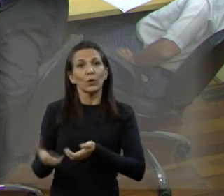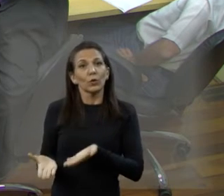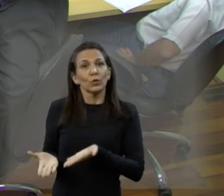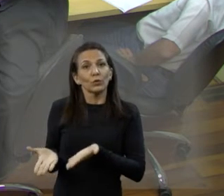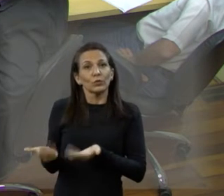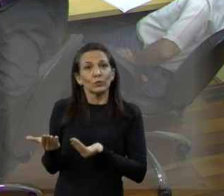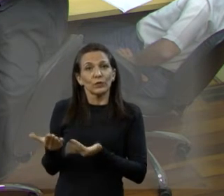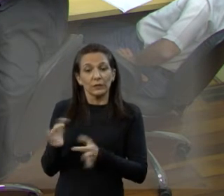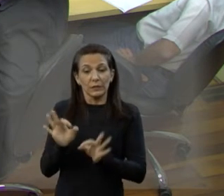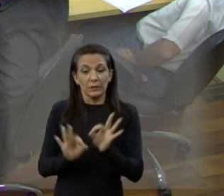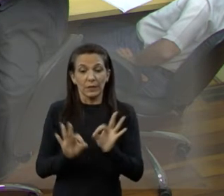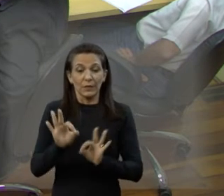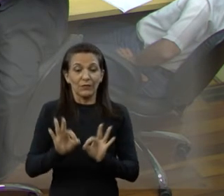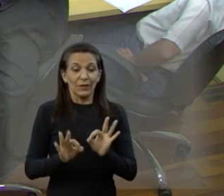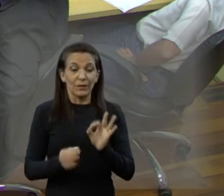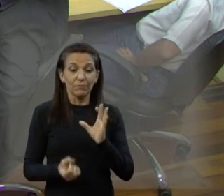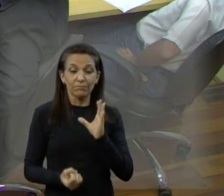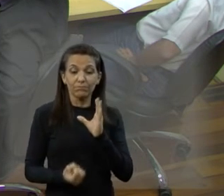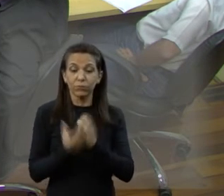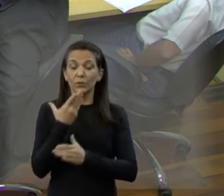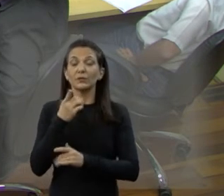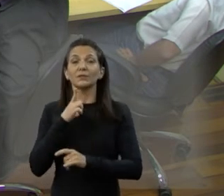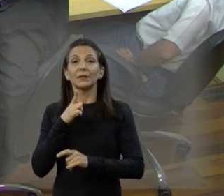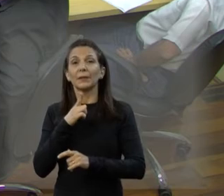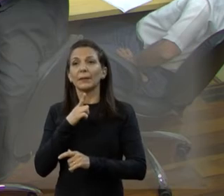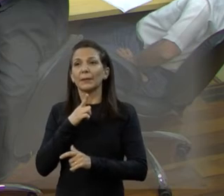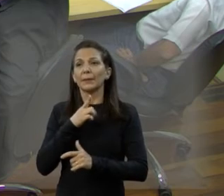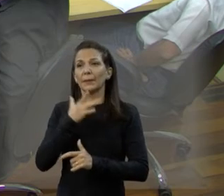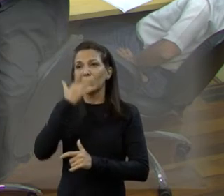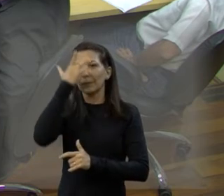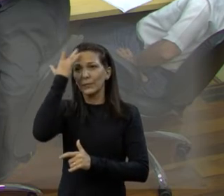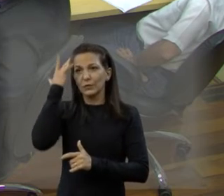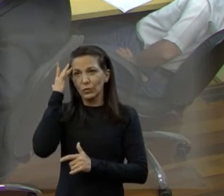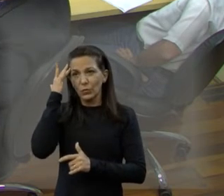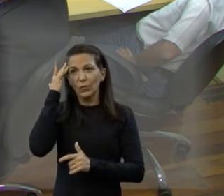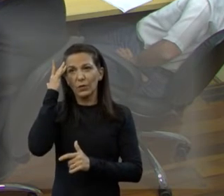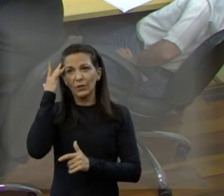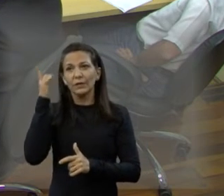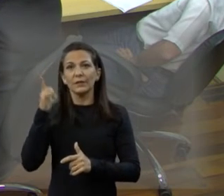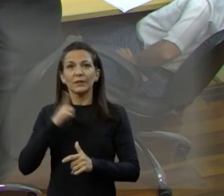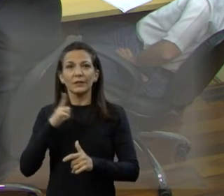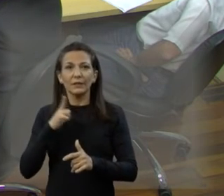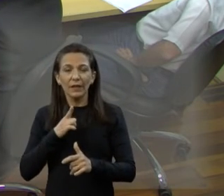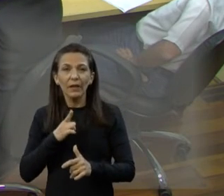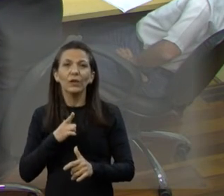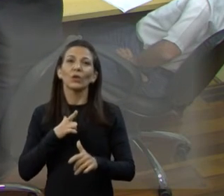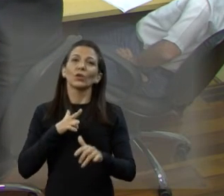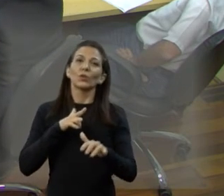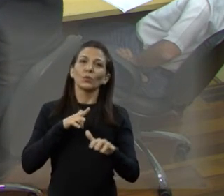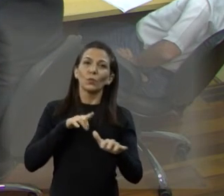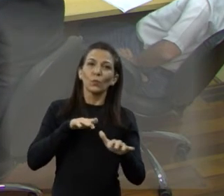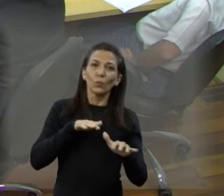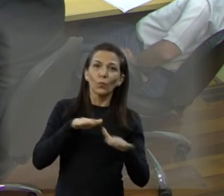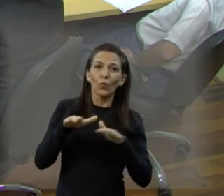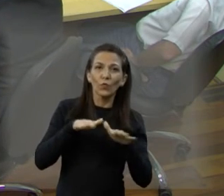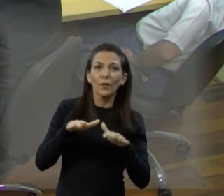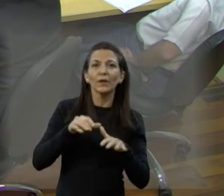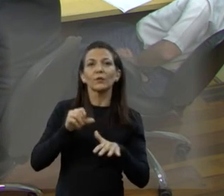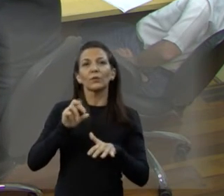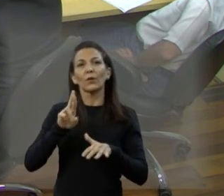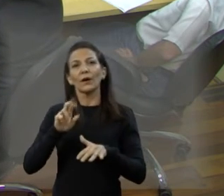na hora que ela escreveu no plano apareceu por pessoas oriundas do movimento do rappi por pessoas oriundas do movimento do funk